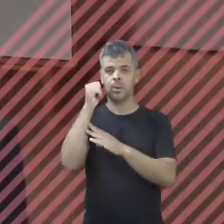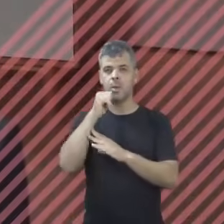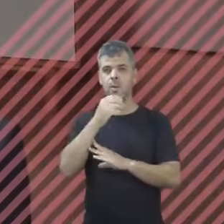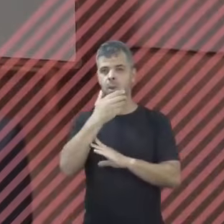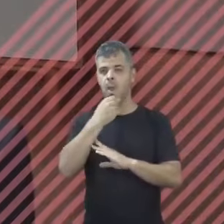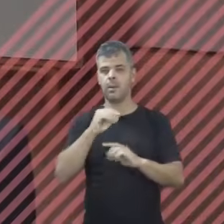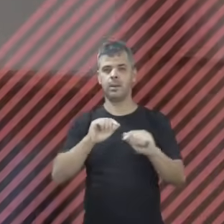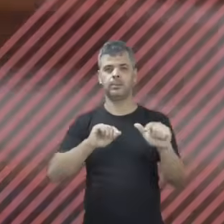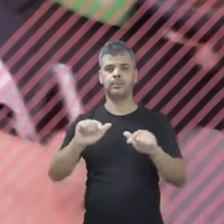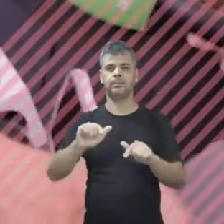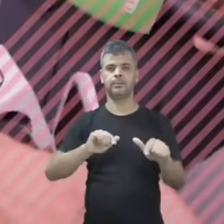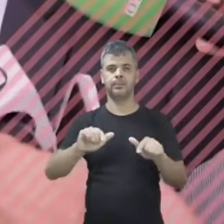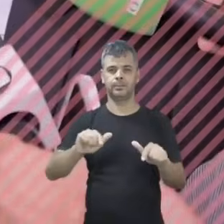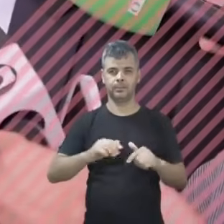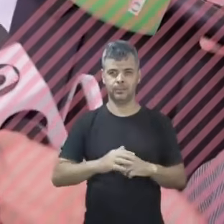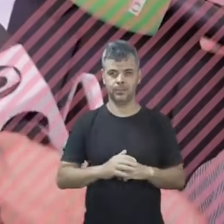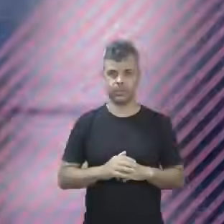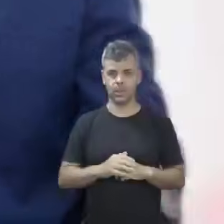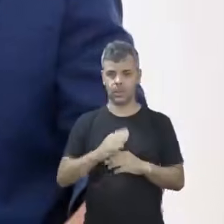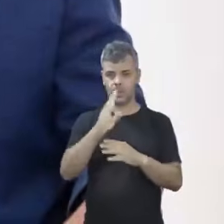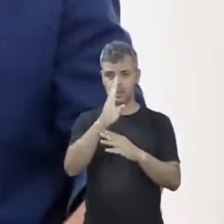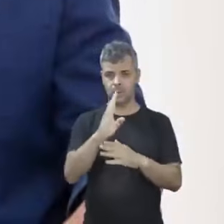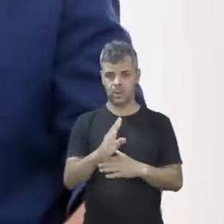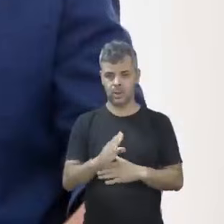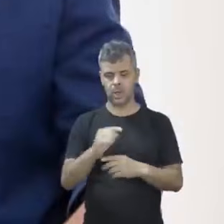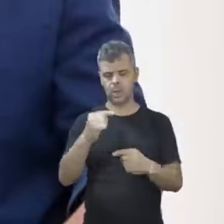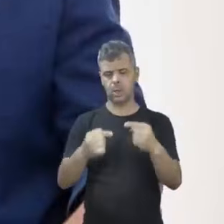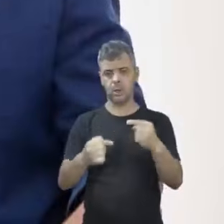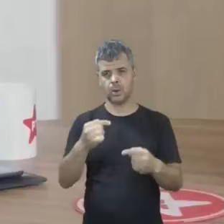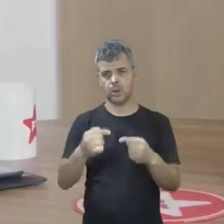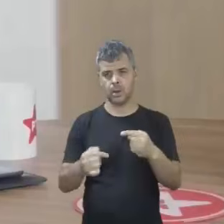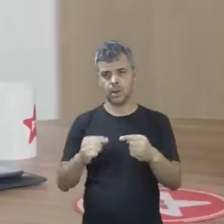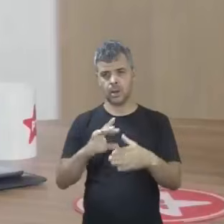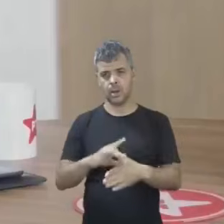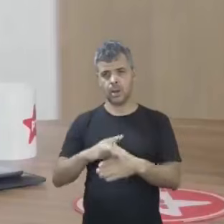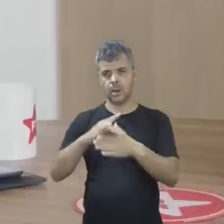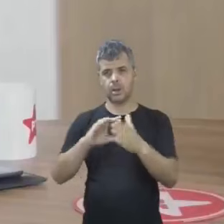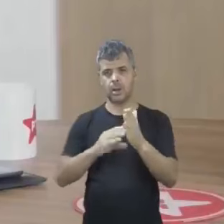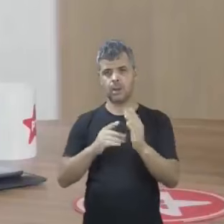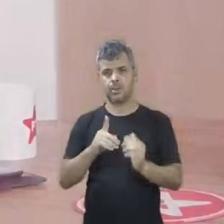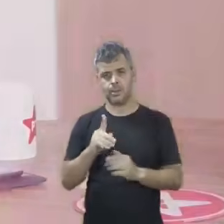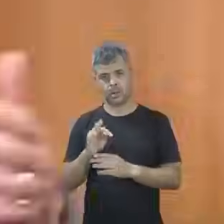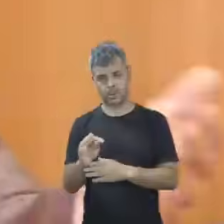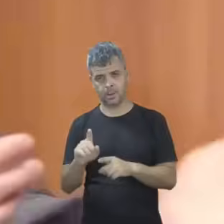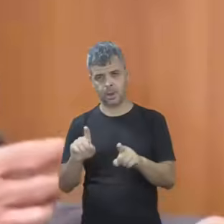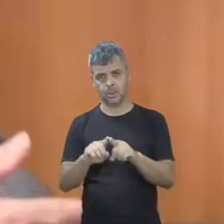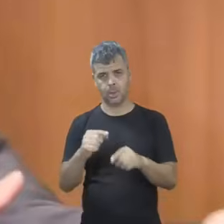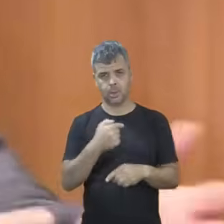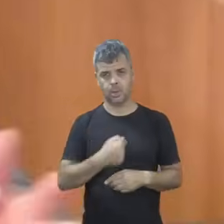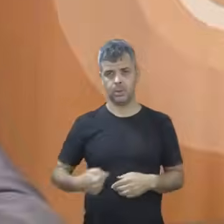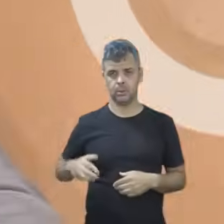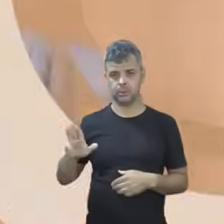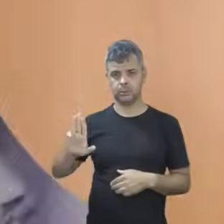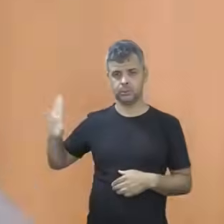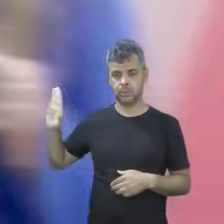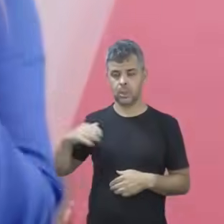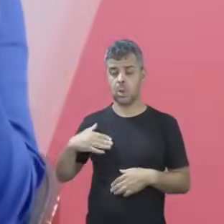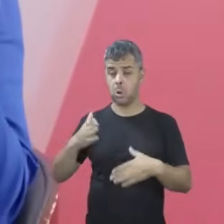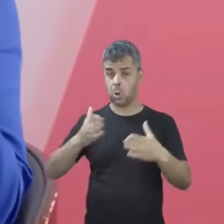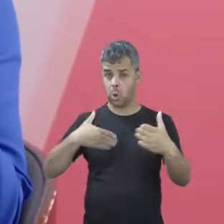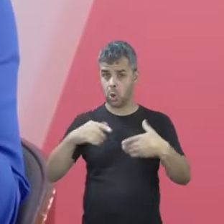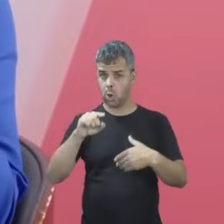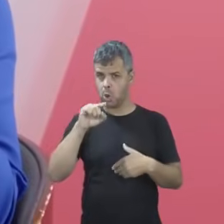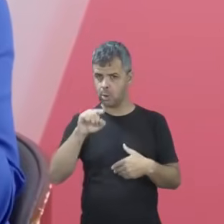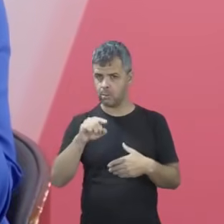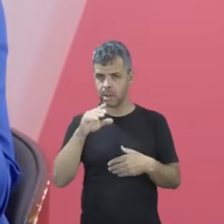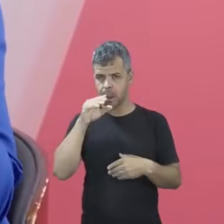do trabalhador e da trabalhadora brasileiros, debatidos com lideranças do PT e do governo Lula. Porque o nosso bate-papo